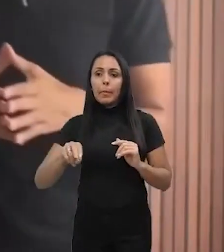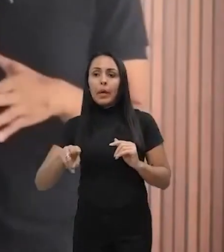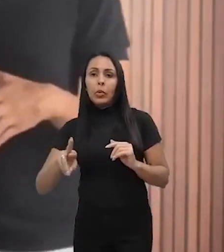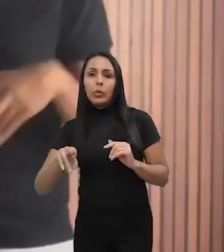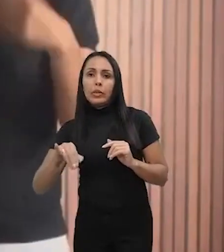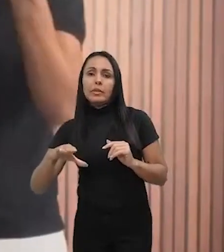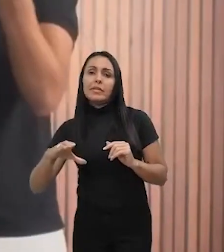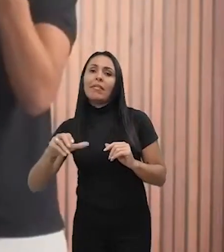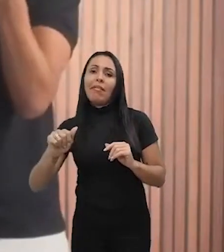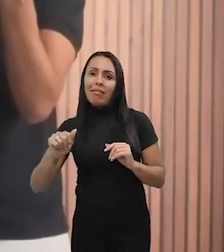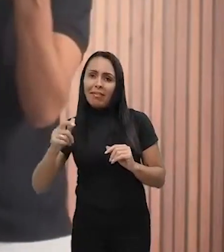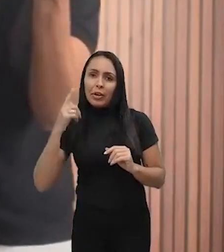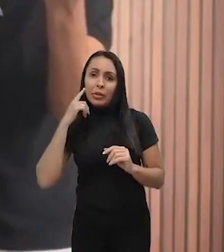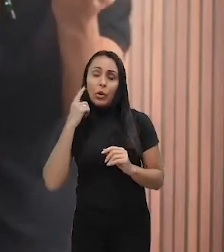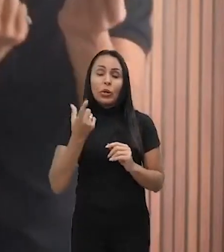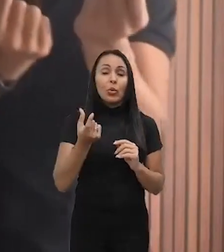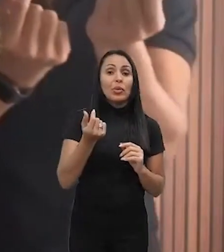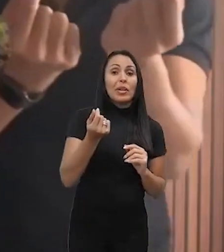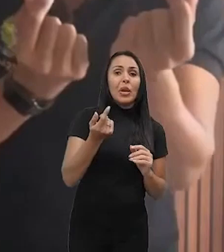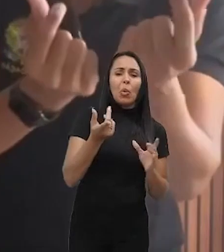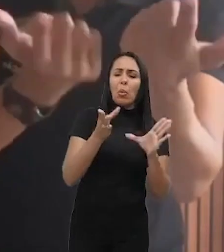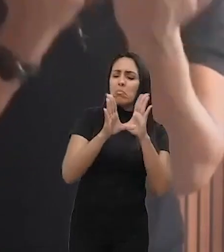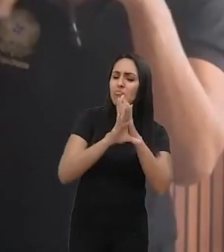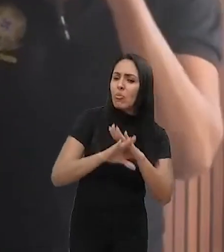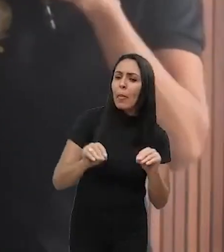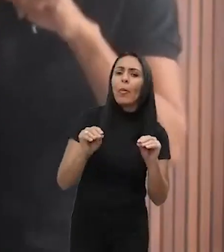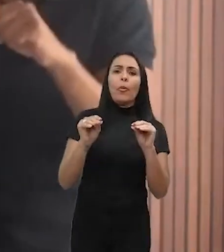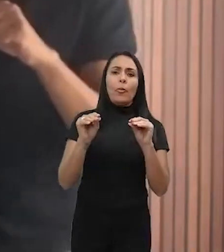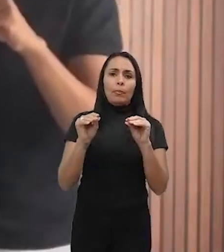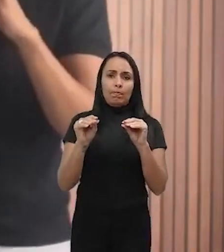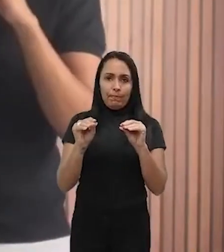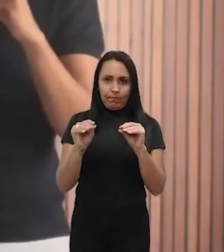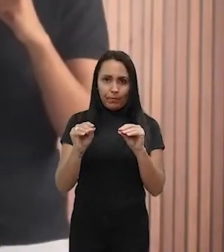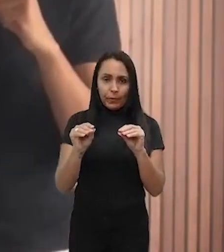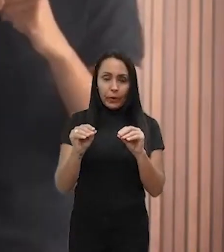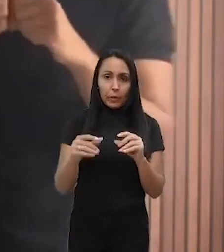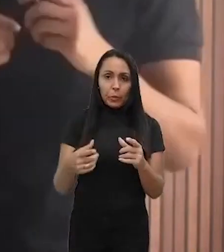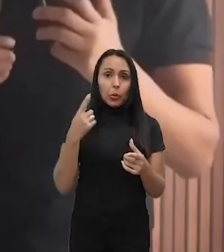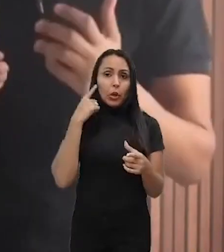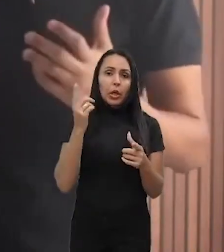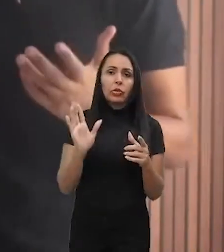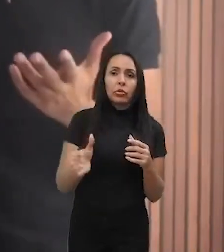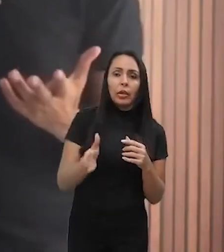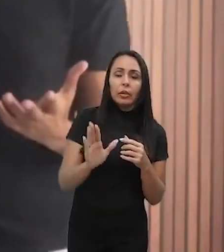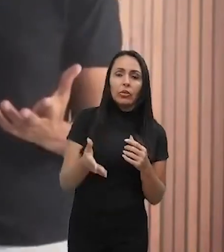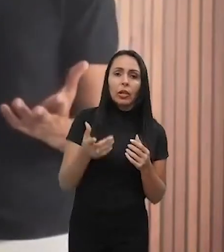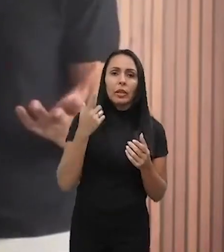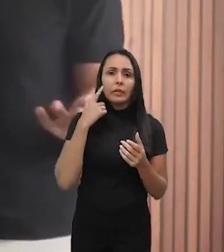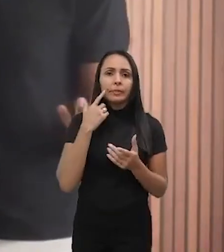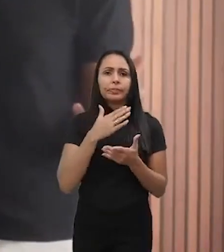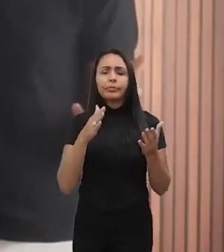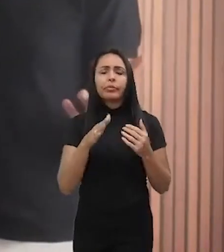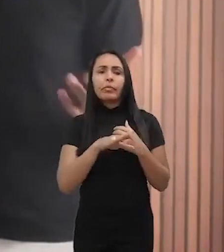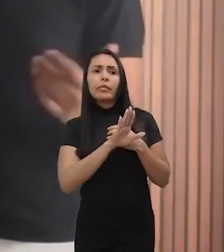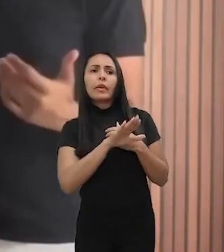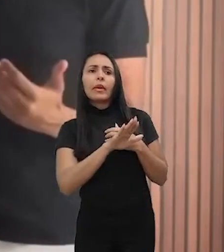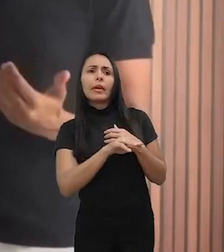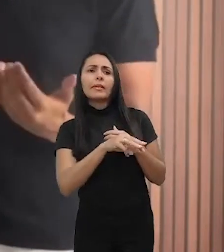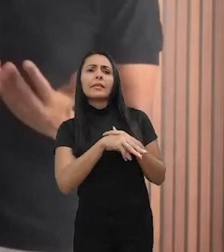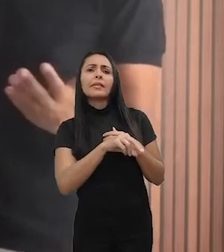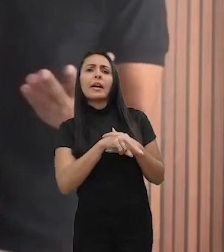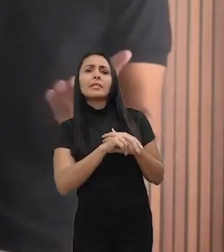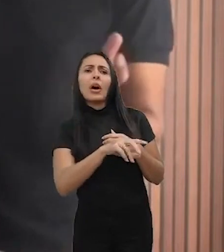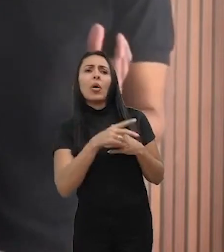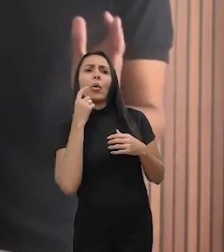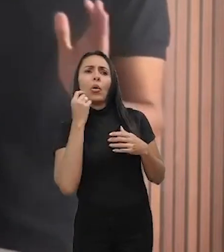Santo Antônio. Só que o dinheiro acabou, porque a UIC já estava dizendo para eles o seguinte: Nassau, tu